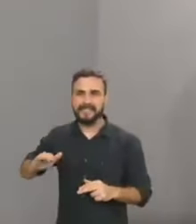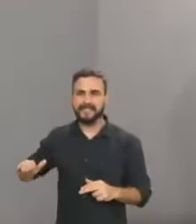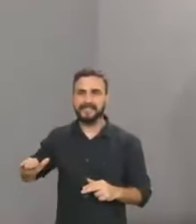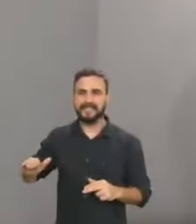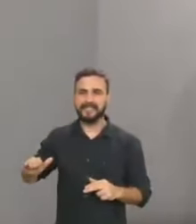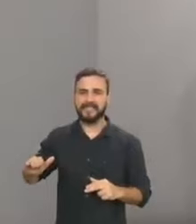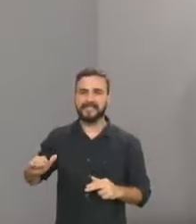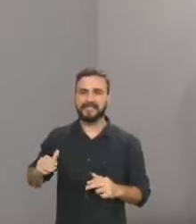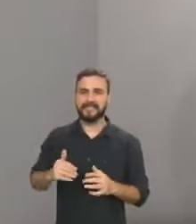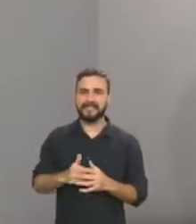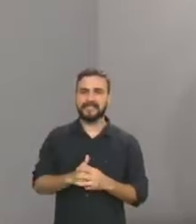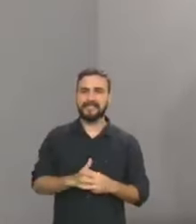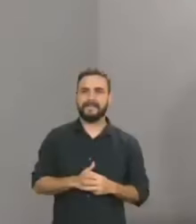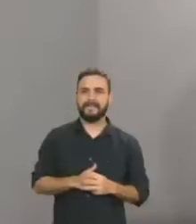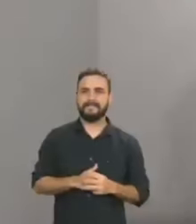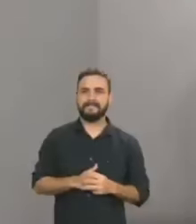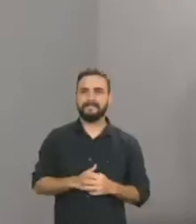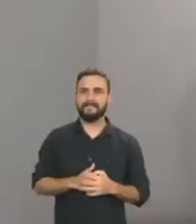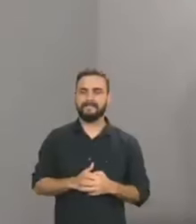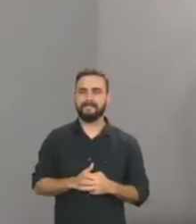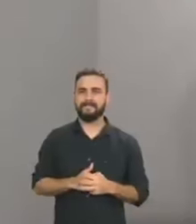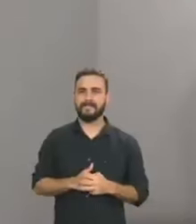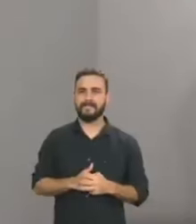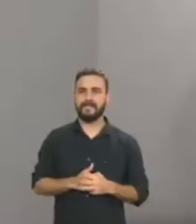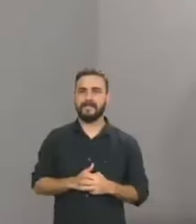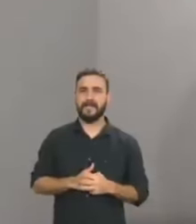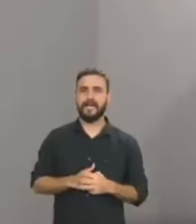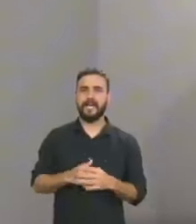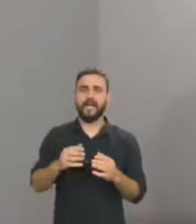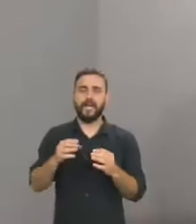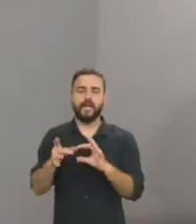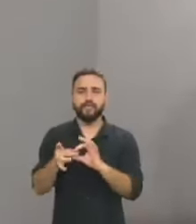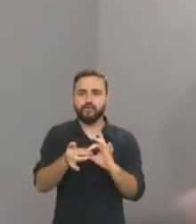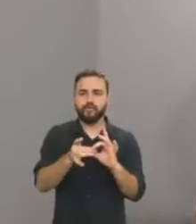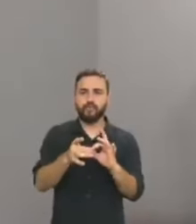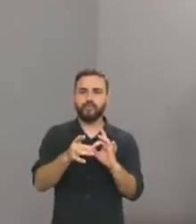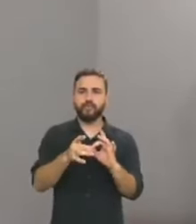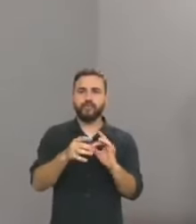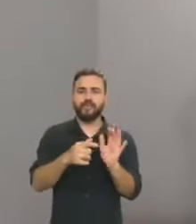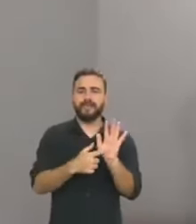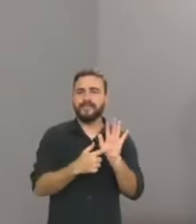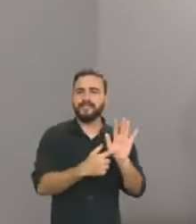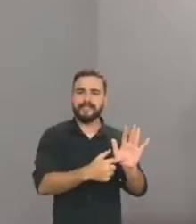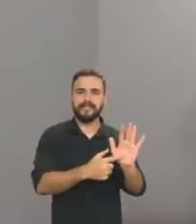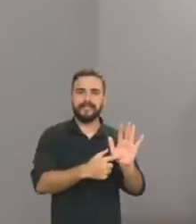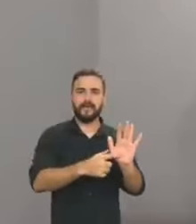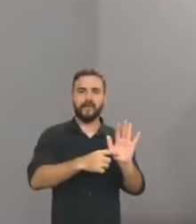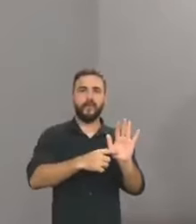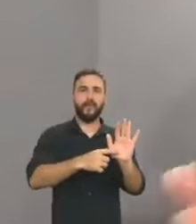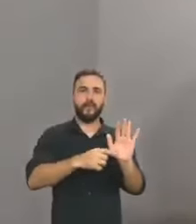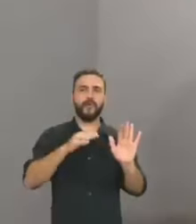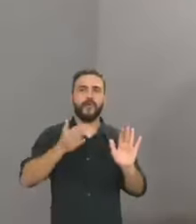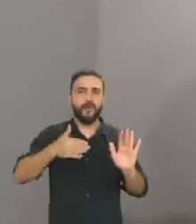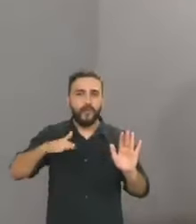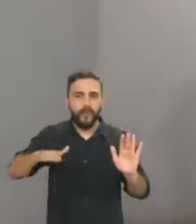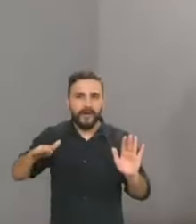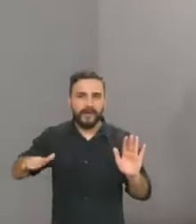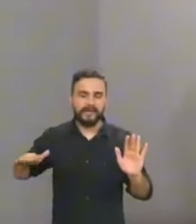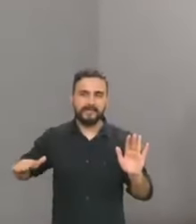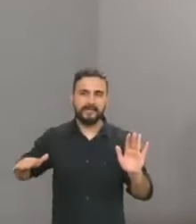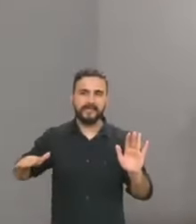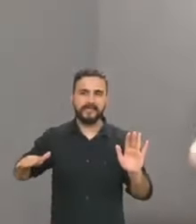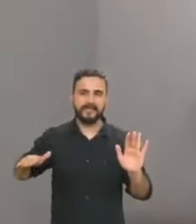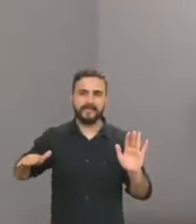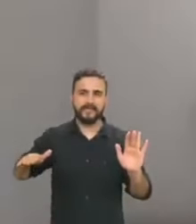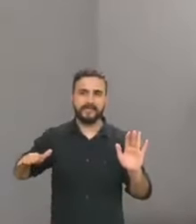trabalho que buscava resgatar crianças do seu estado de vulnerabilidade. E depois de 5 anos,